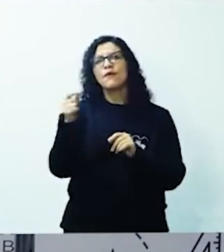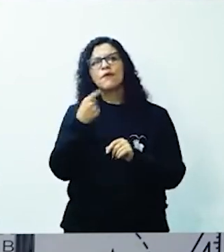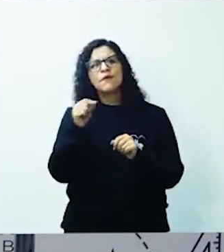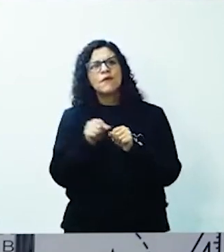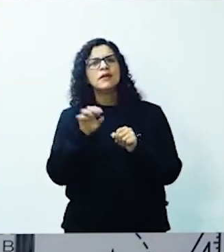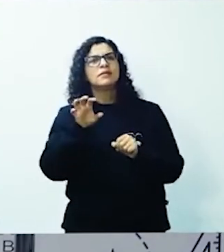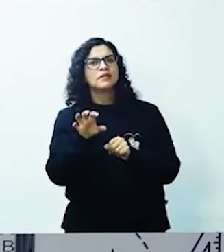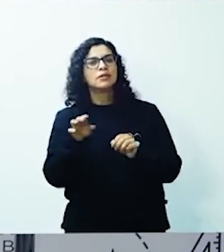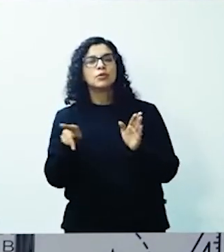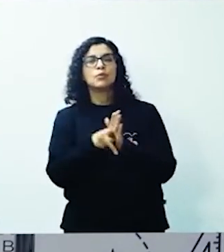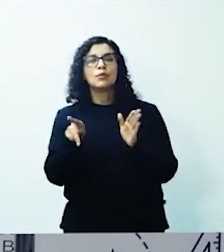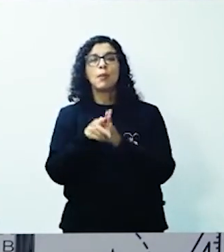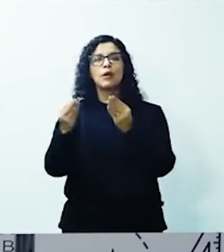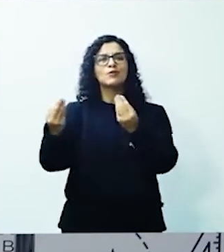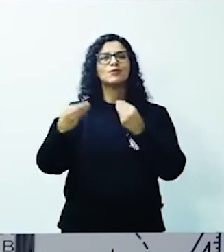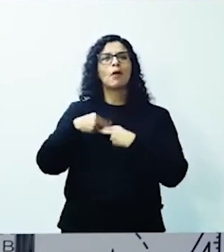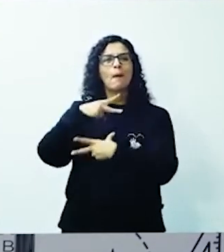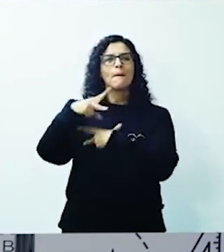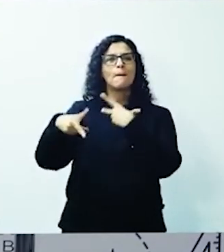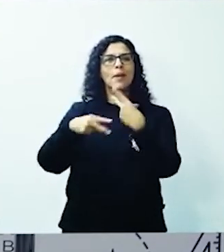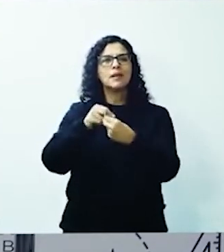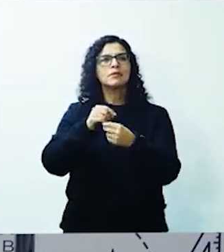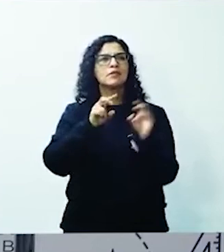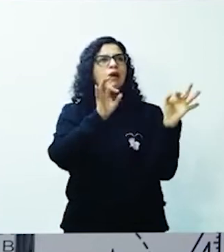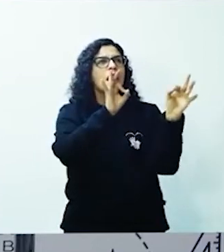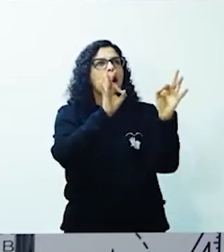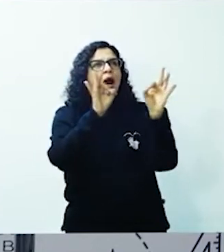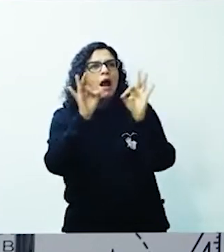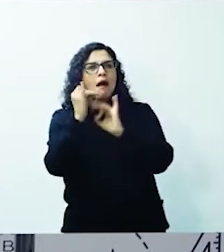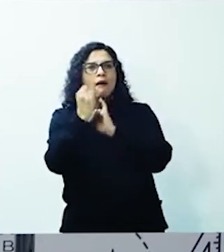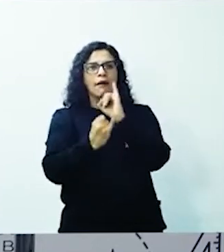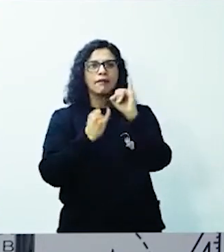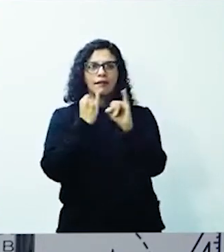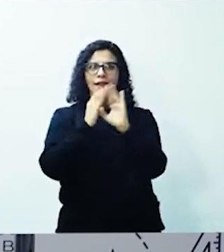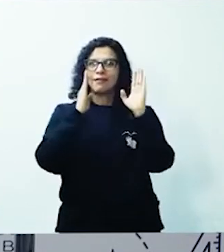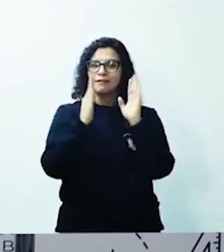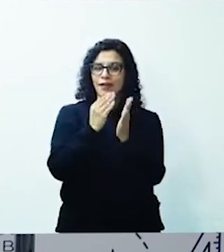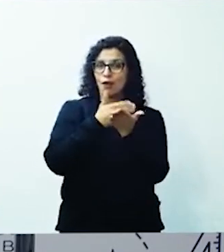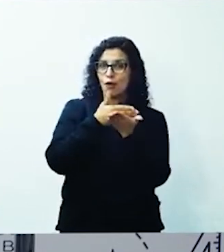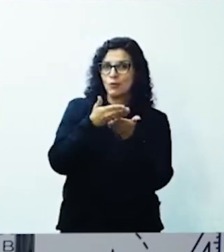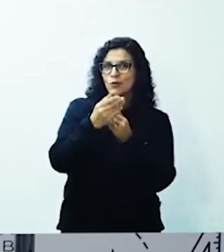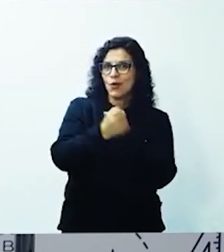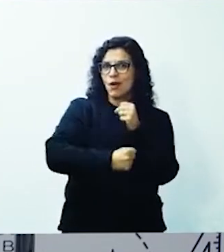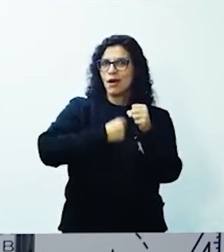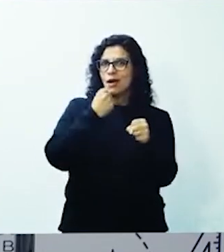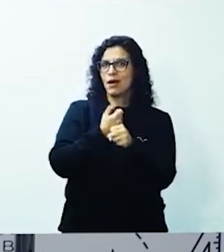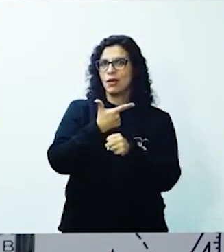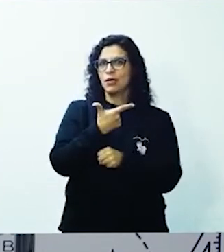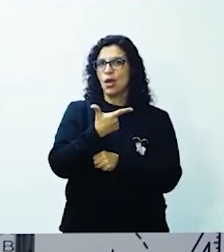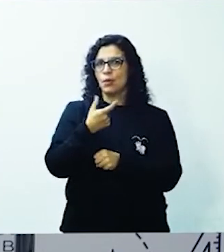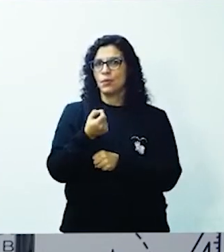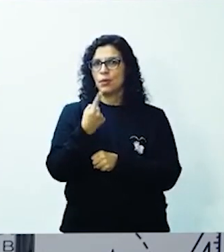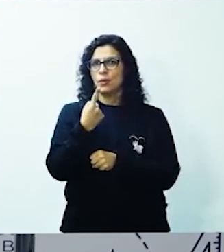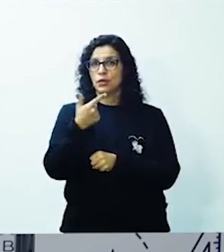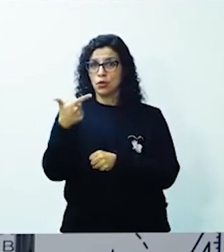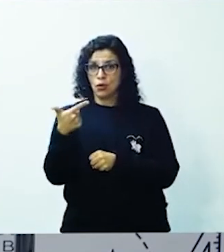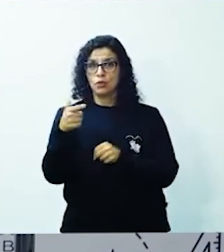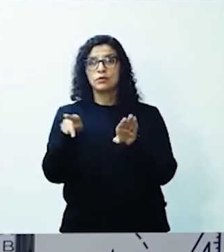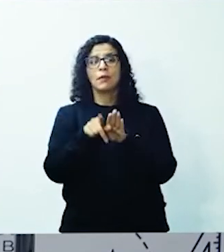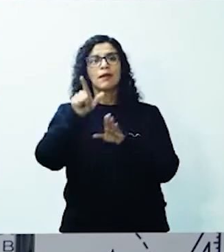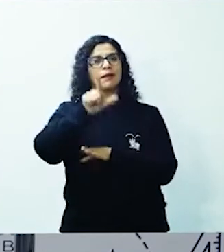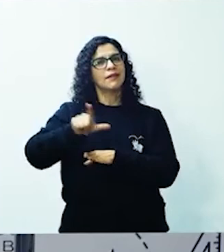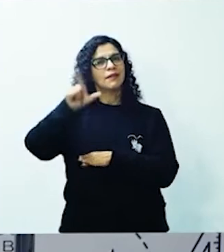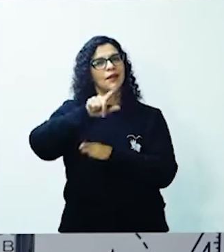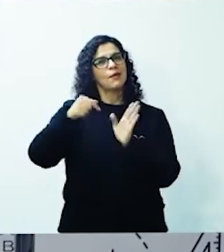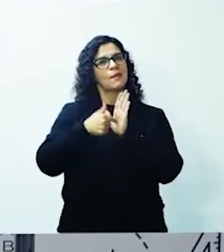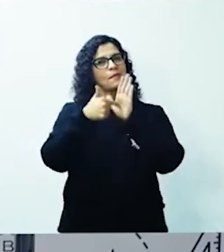nos presenteou, que vem nos presenteando desde o ano de 2012 com a sua